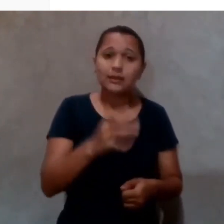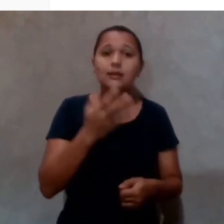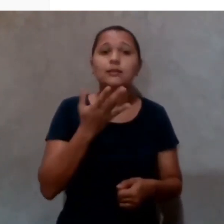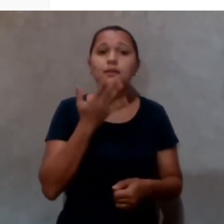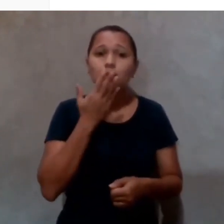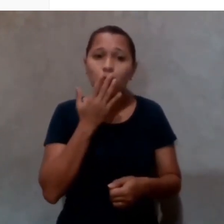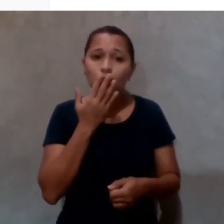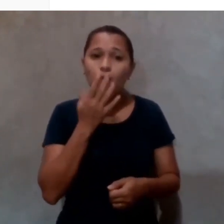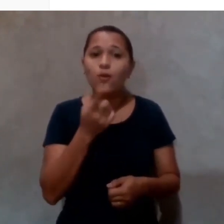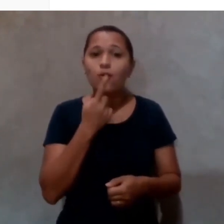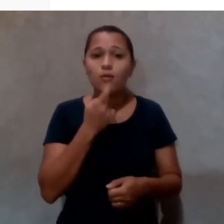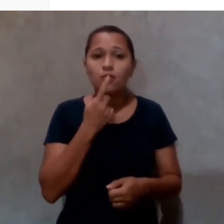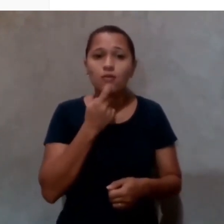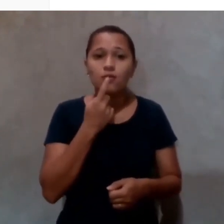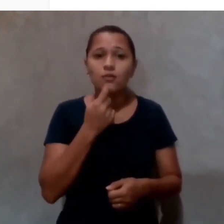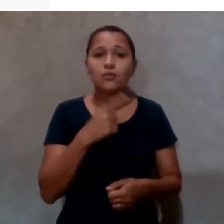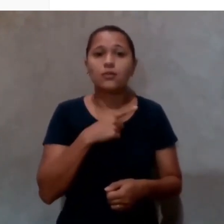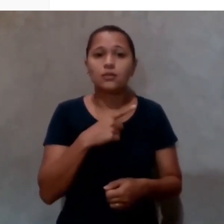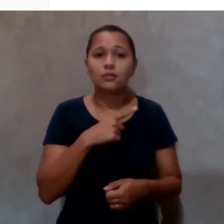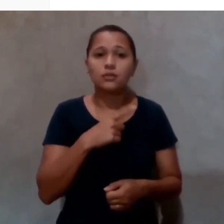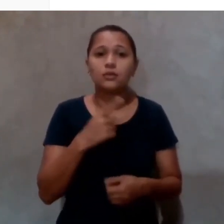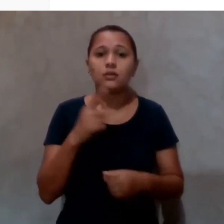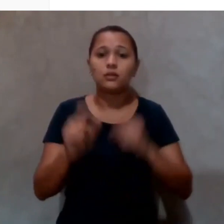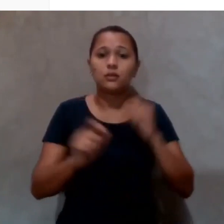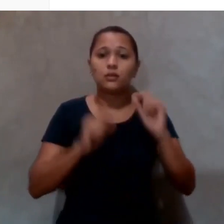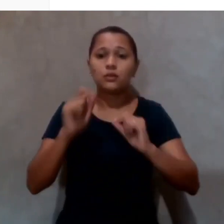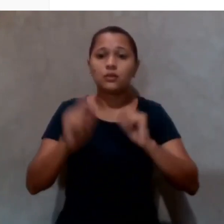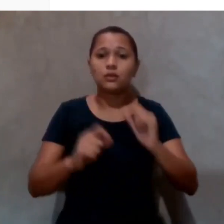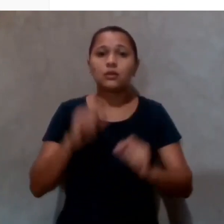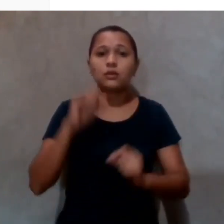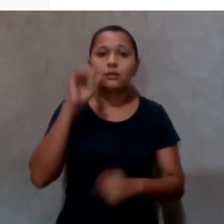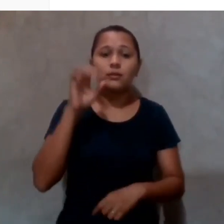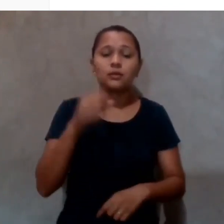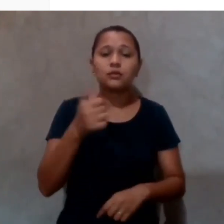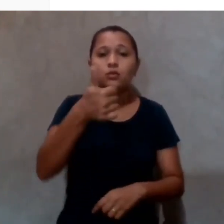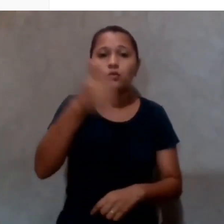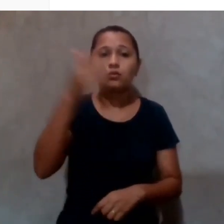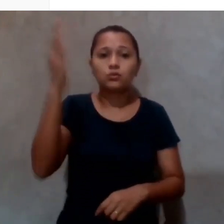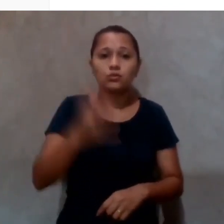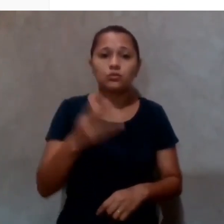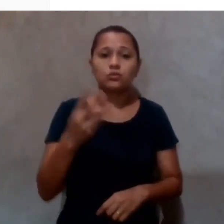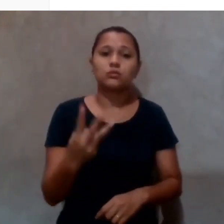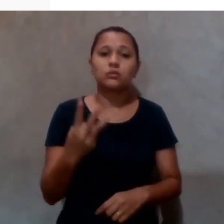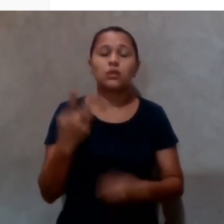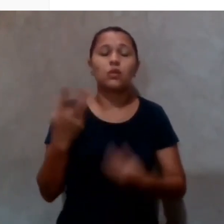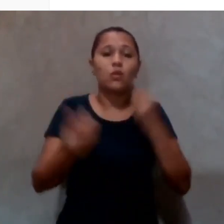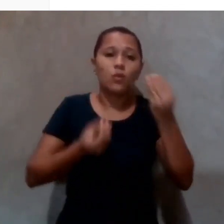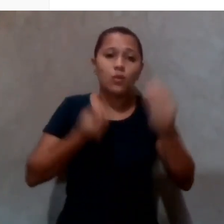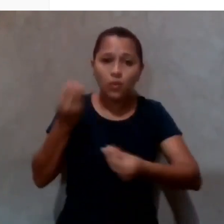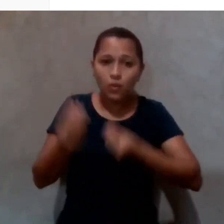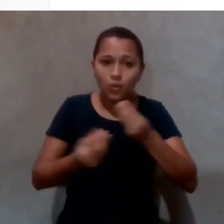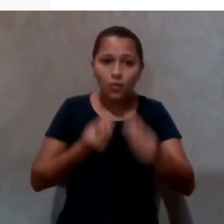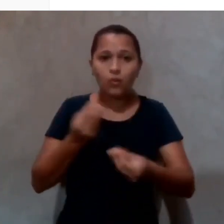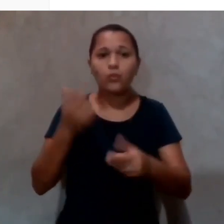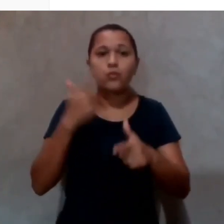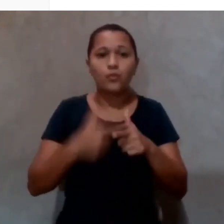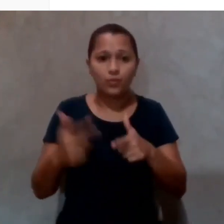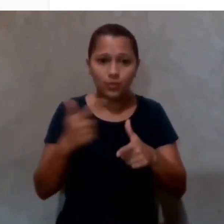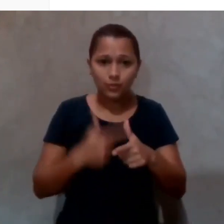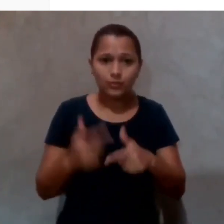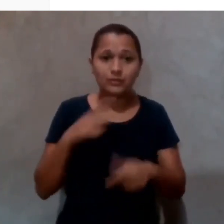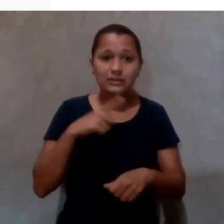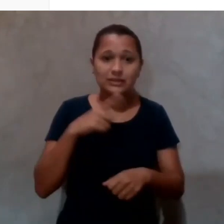no enunciado que ela tem uma probabilidade de aparecer de 1/3. Então, como no nosso problema vão aparecer 9